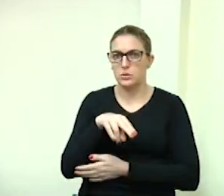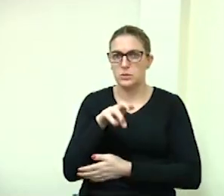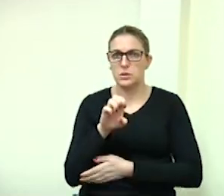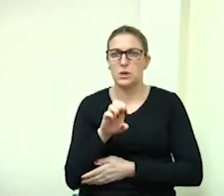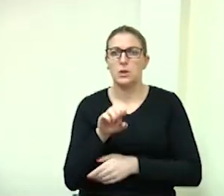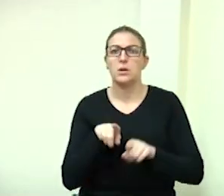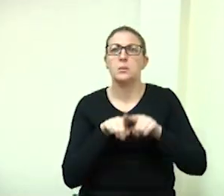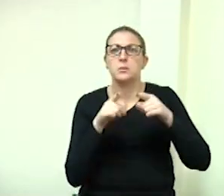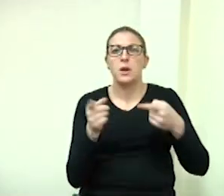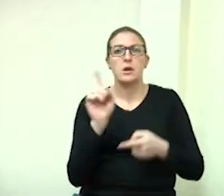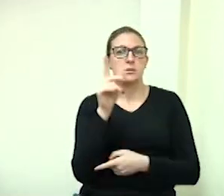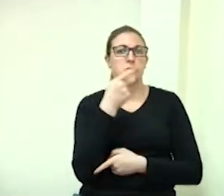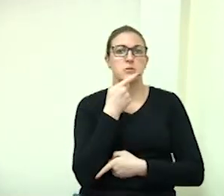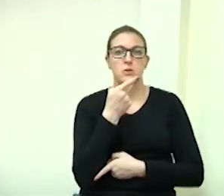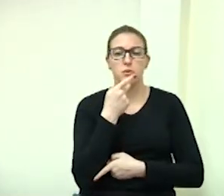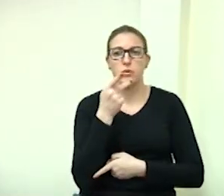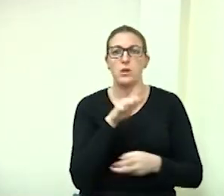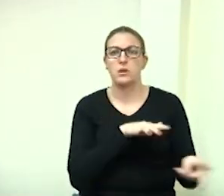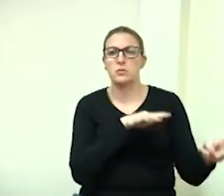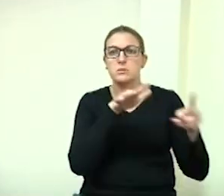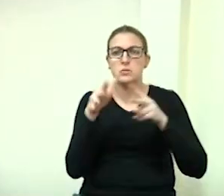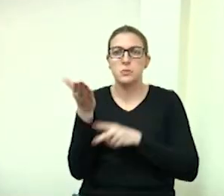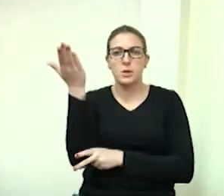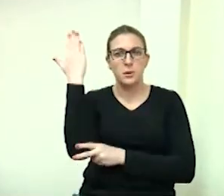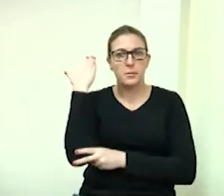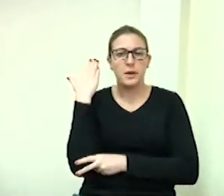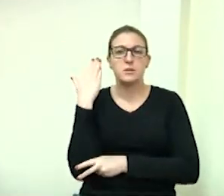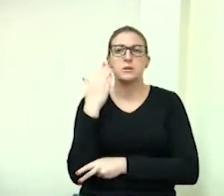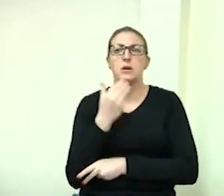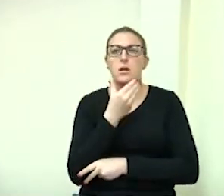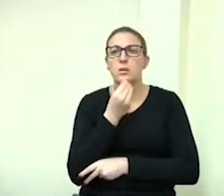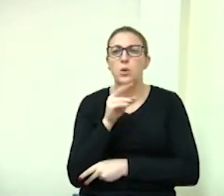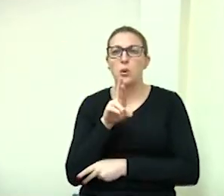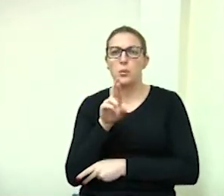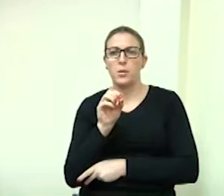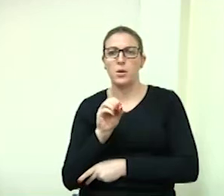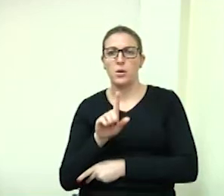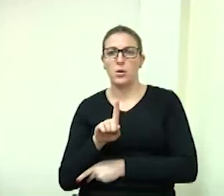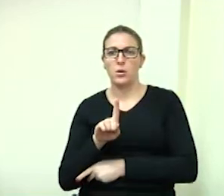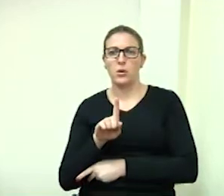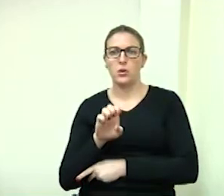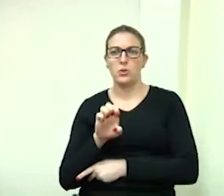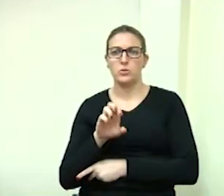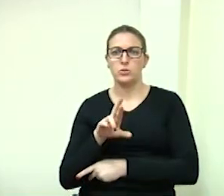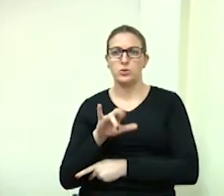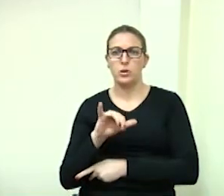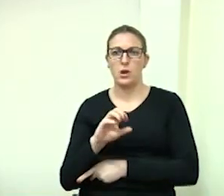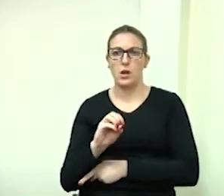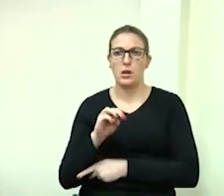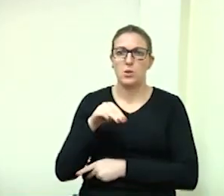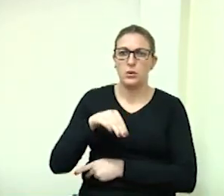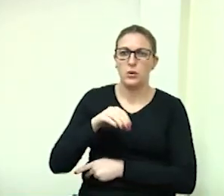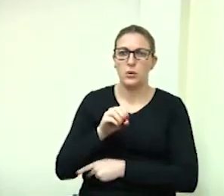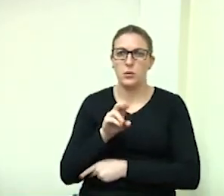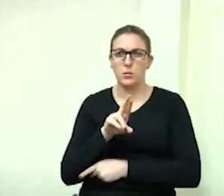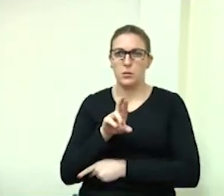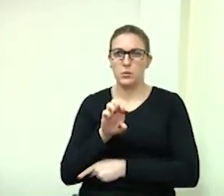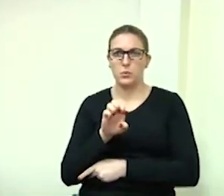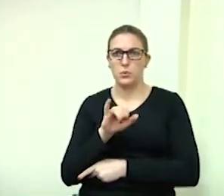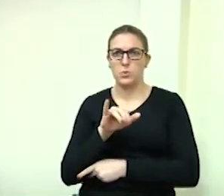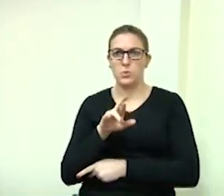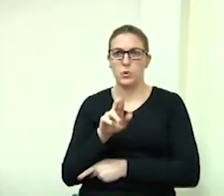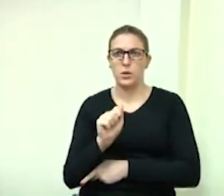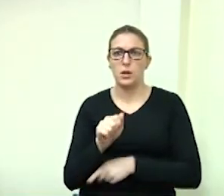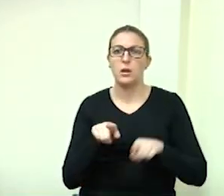semana passada o rogério moreira e a Ana Rosa